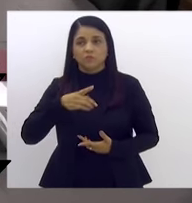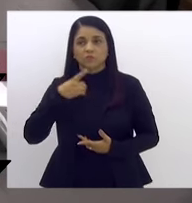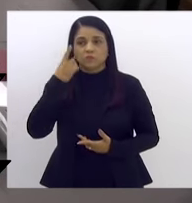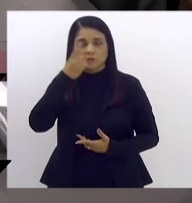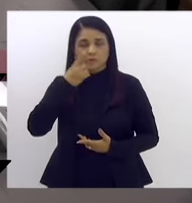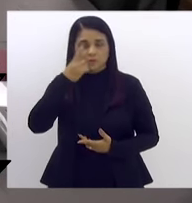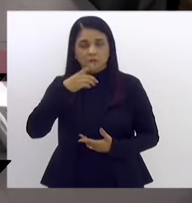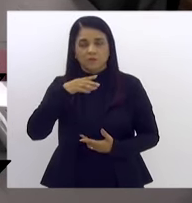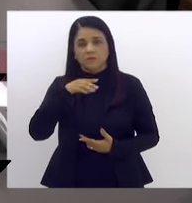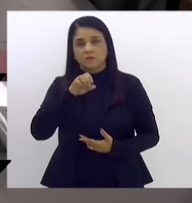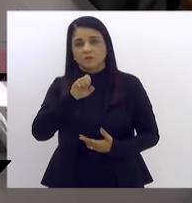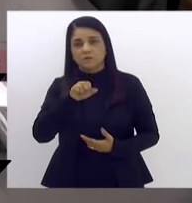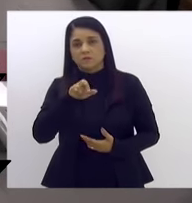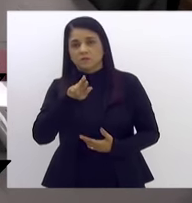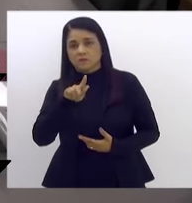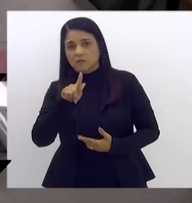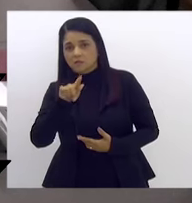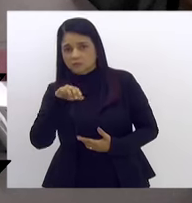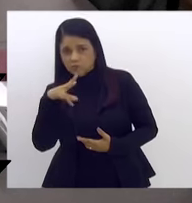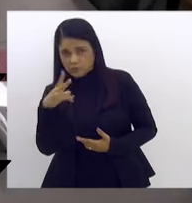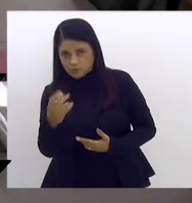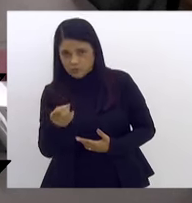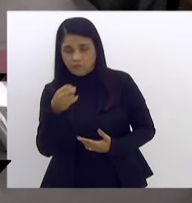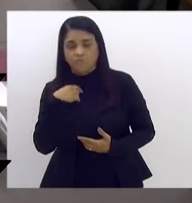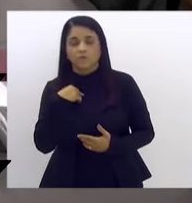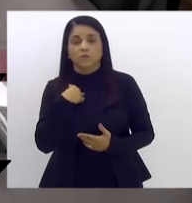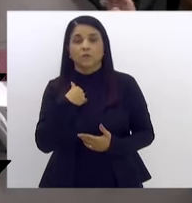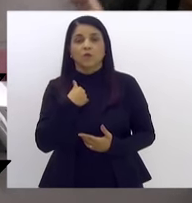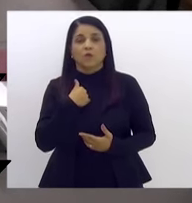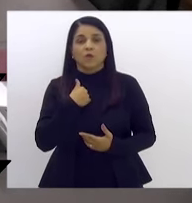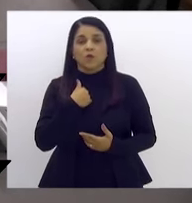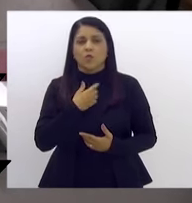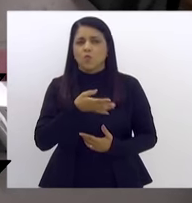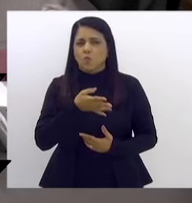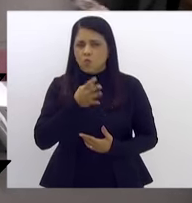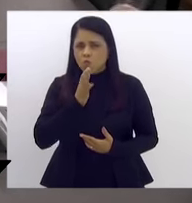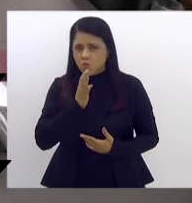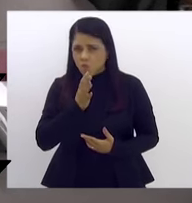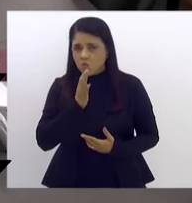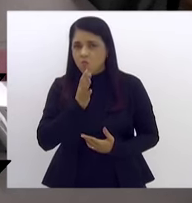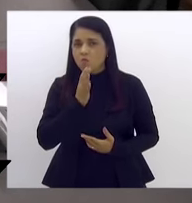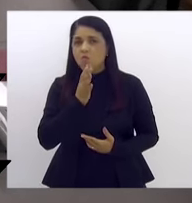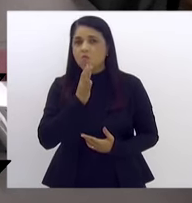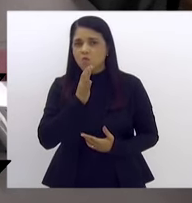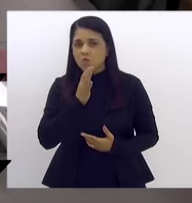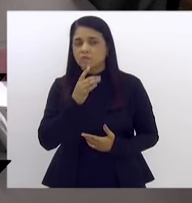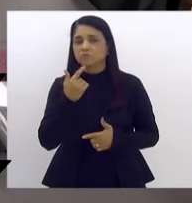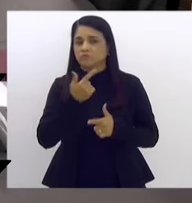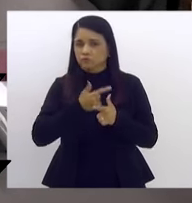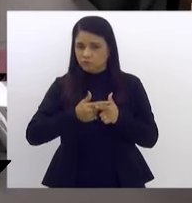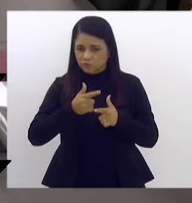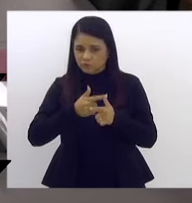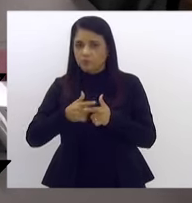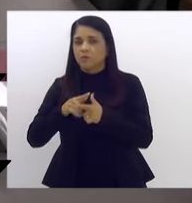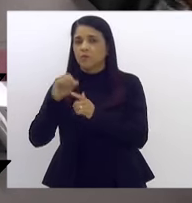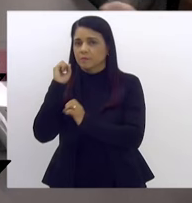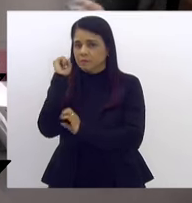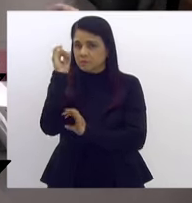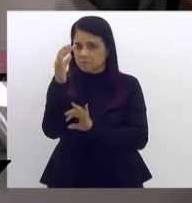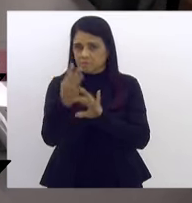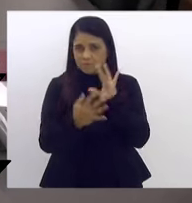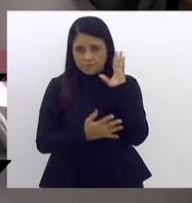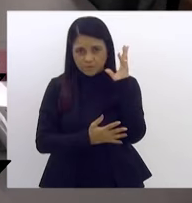porque embora eu reconheça a magnitude das questões ambientais na